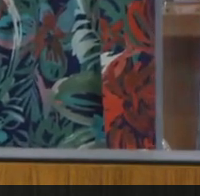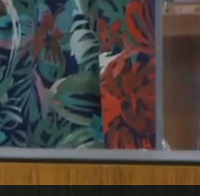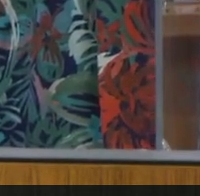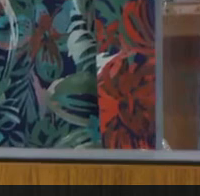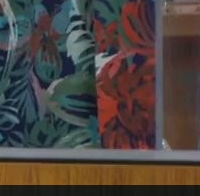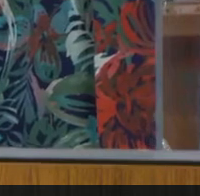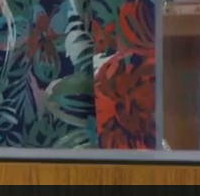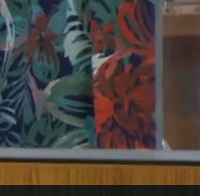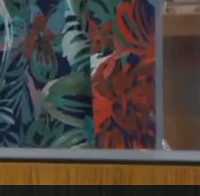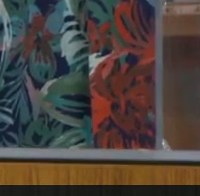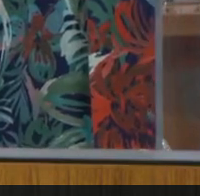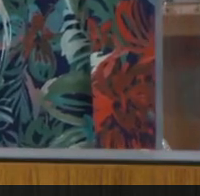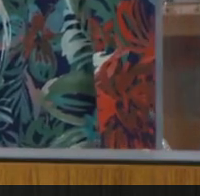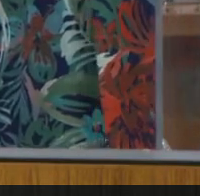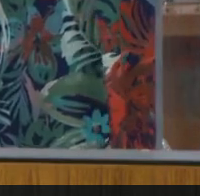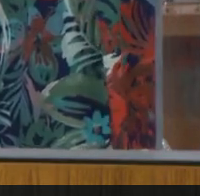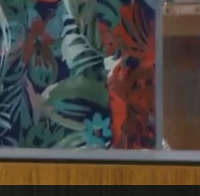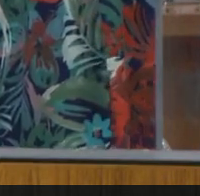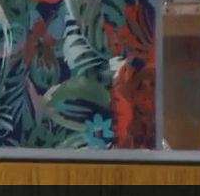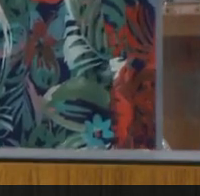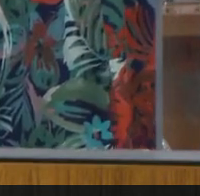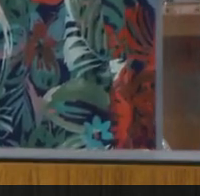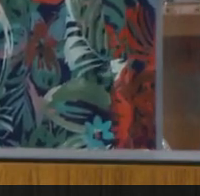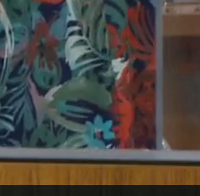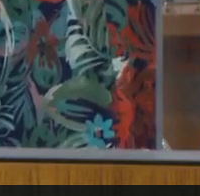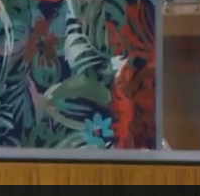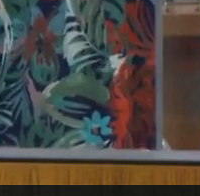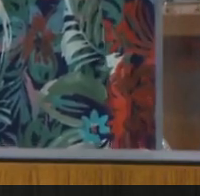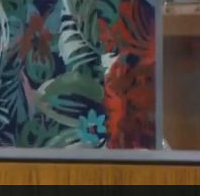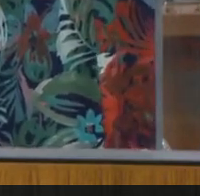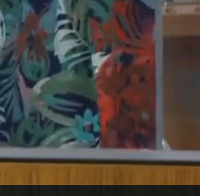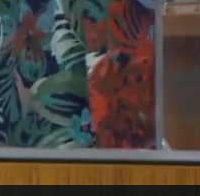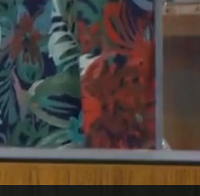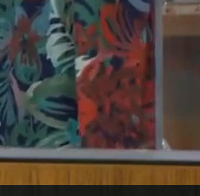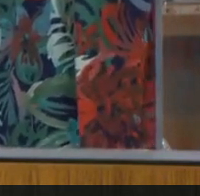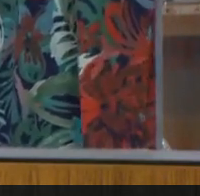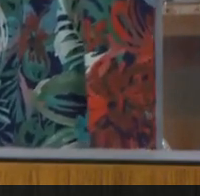salário para cobrar dois motorista o